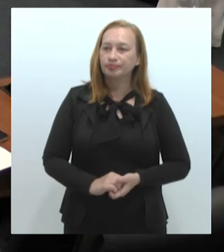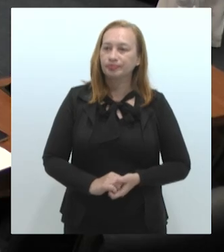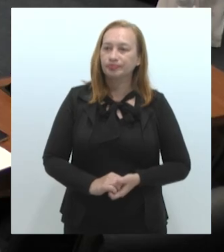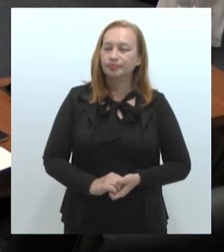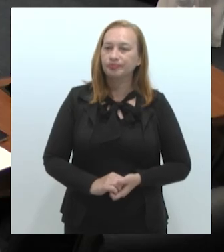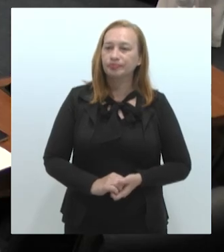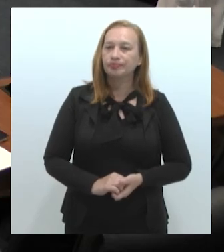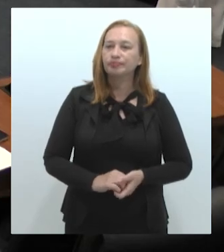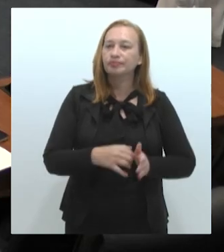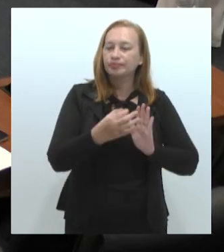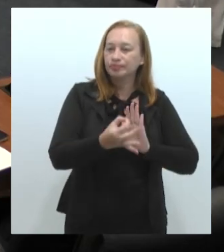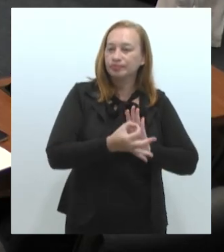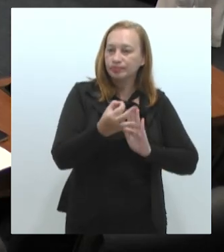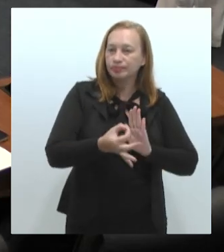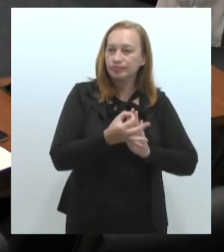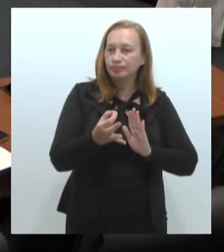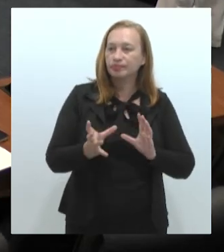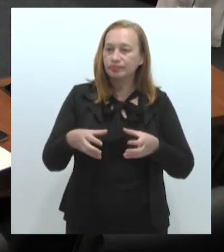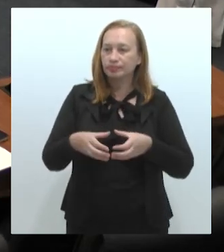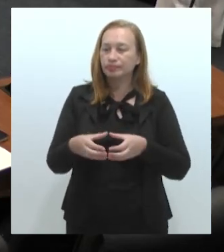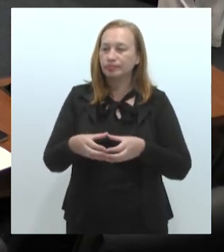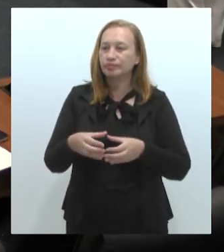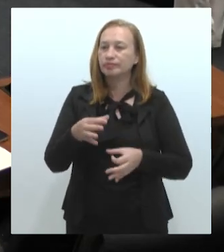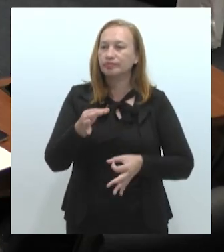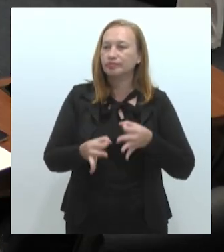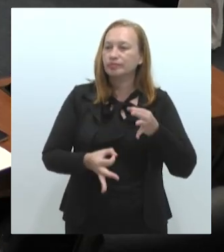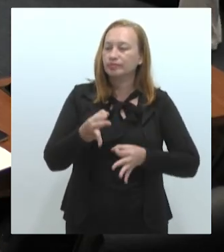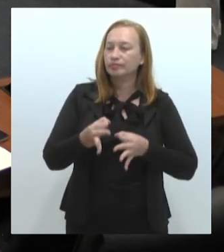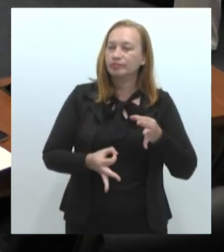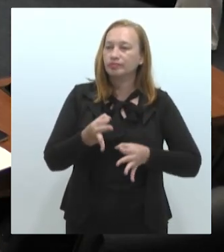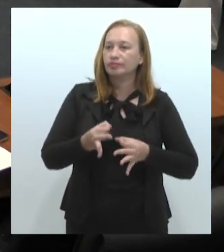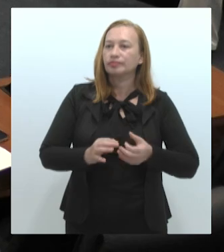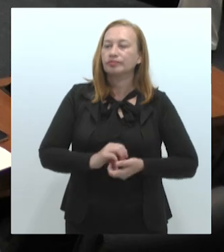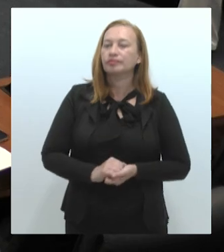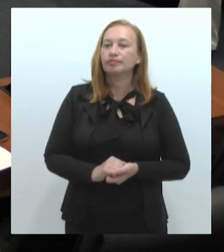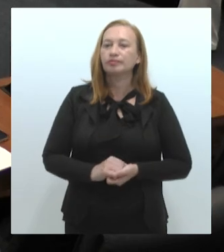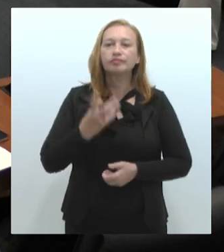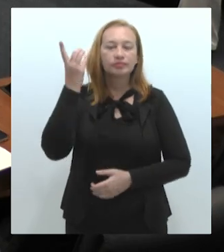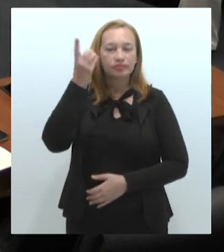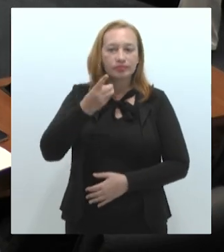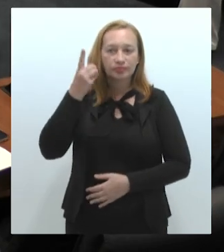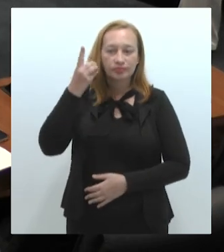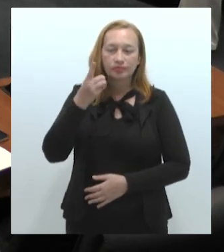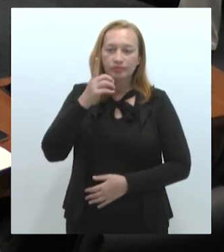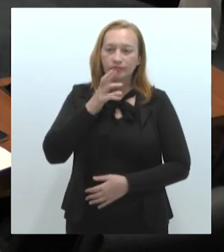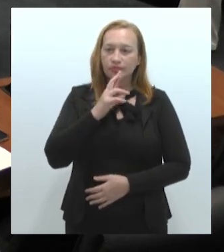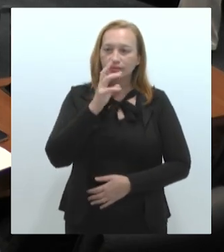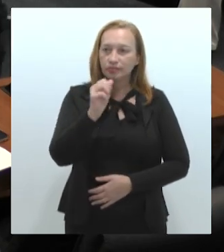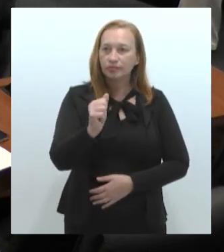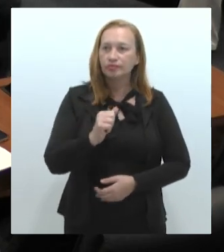Para emitir parecer pela Comissão de Constituição e Justiça, o deputado Rodrigo Amorim.